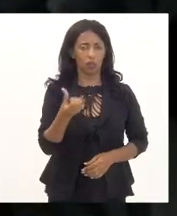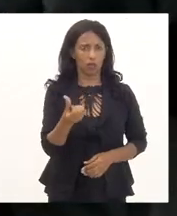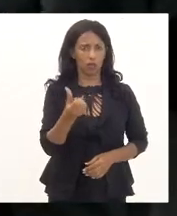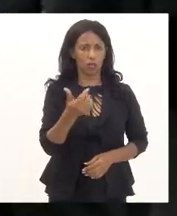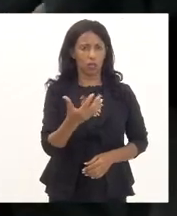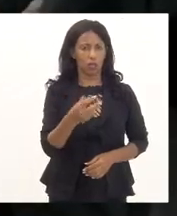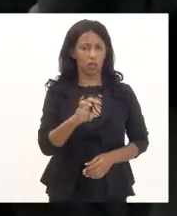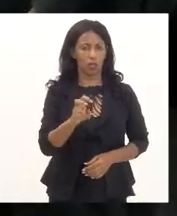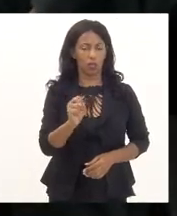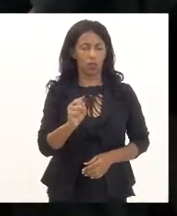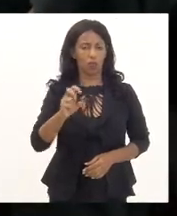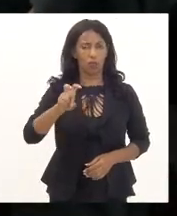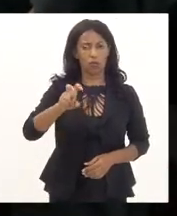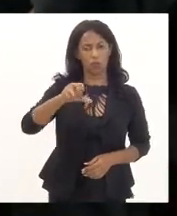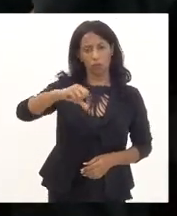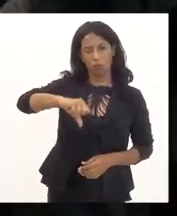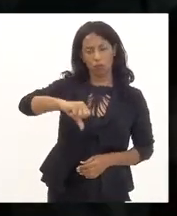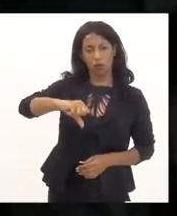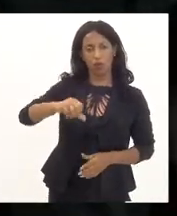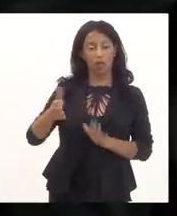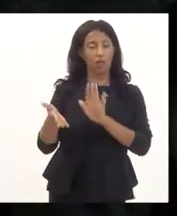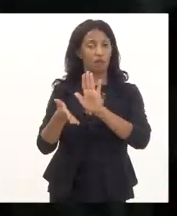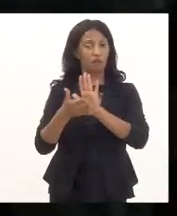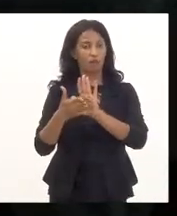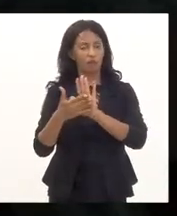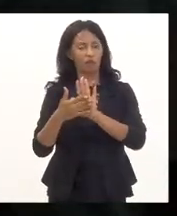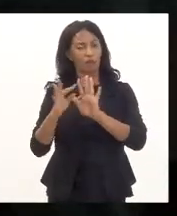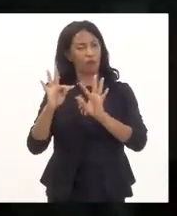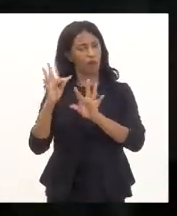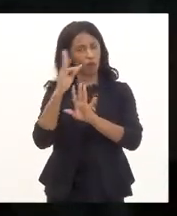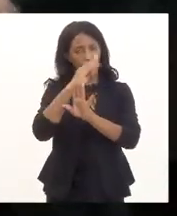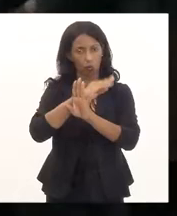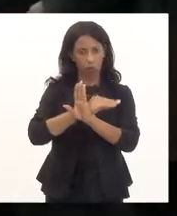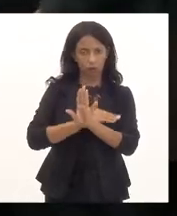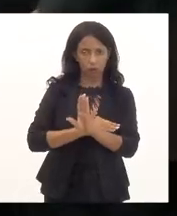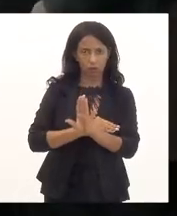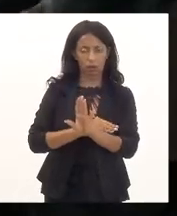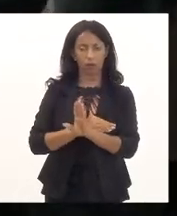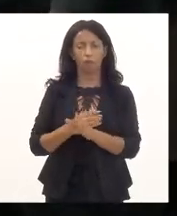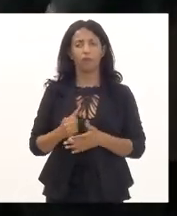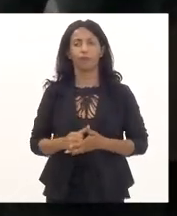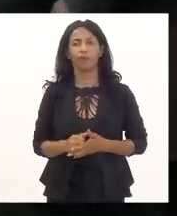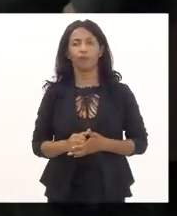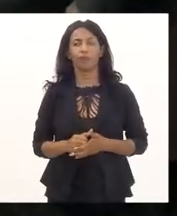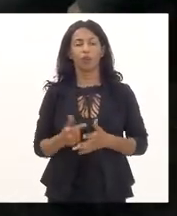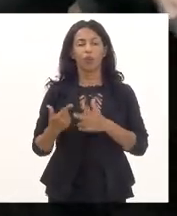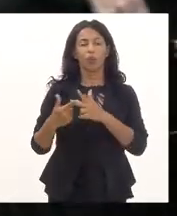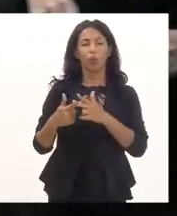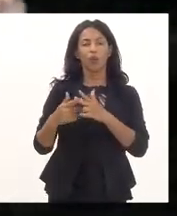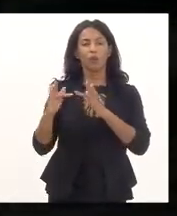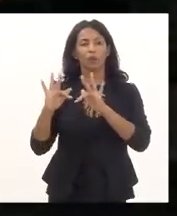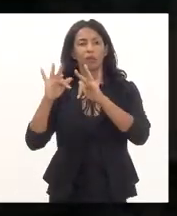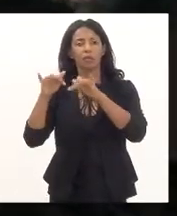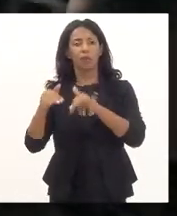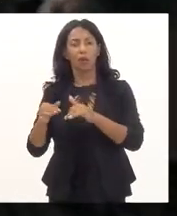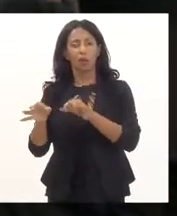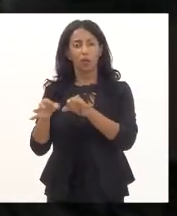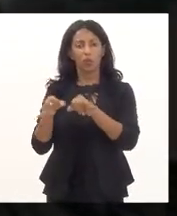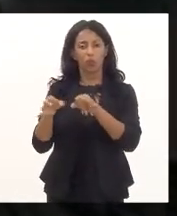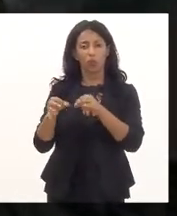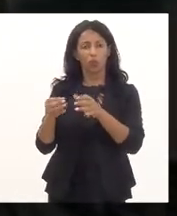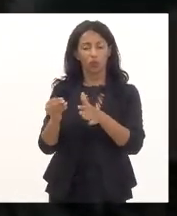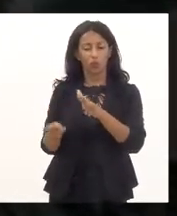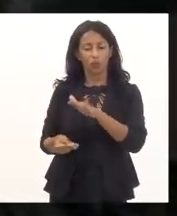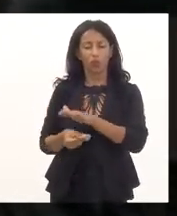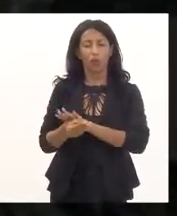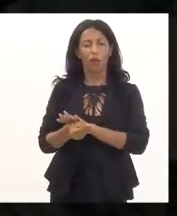57, 58, 59 e favorável às demais emendas, buscando consolidar esse perfil de um fundo que coloque a economia do